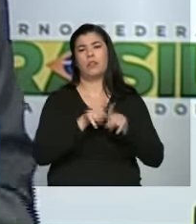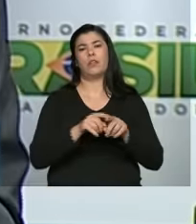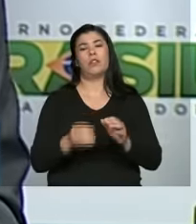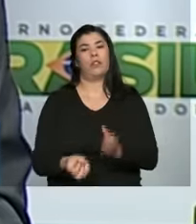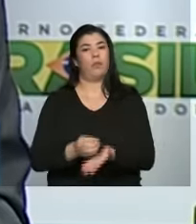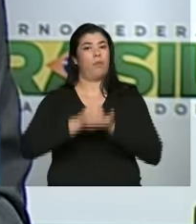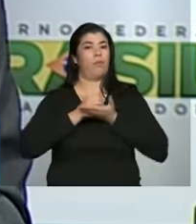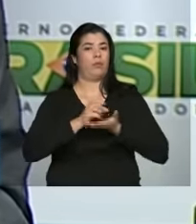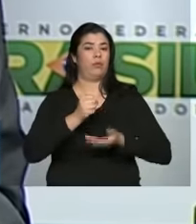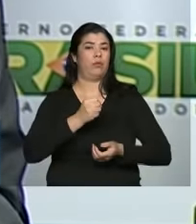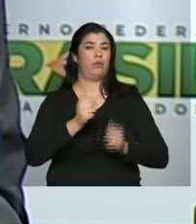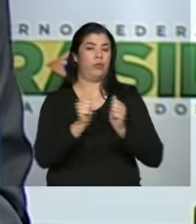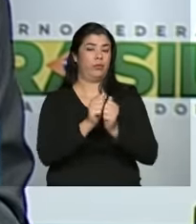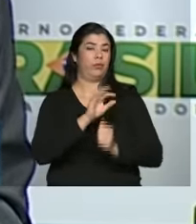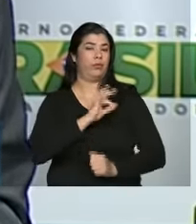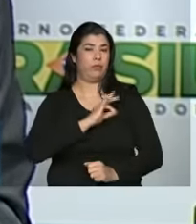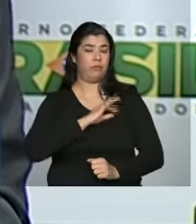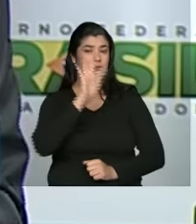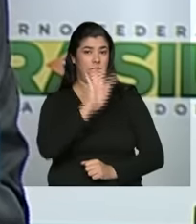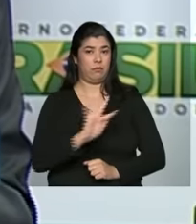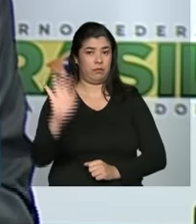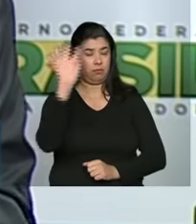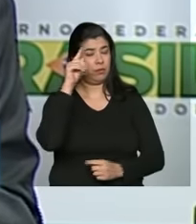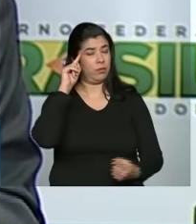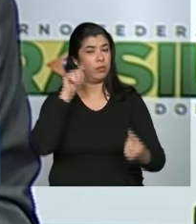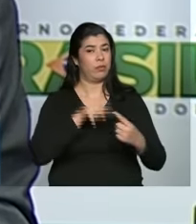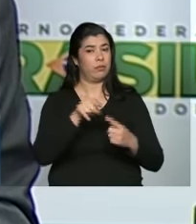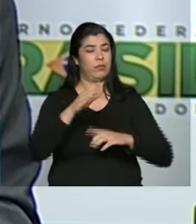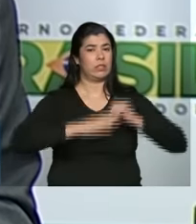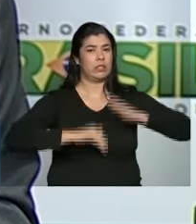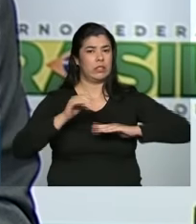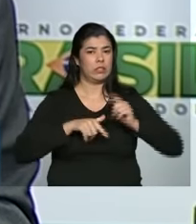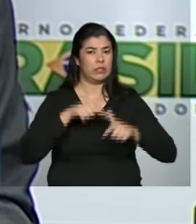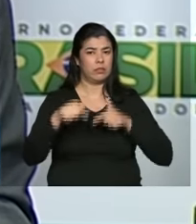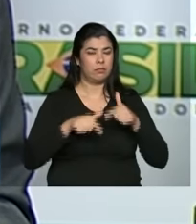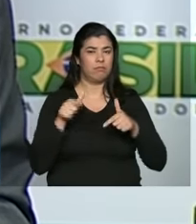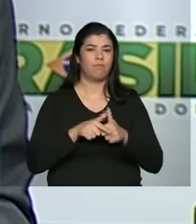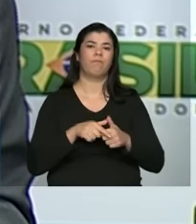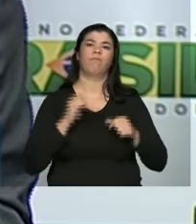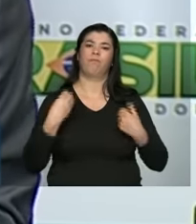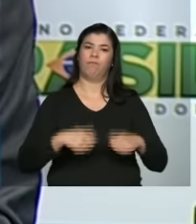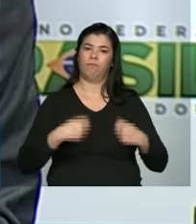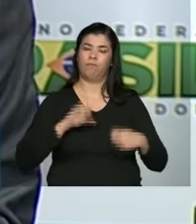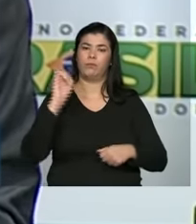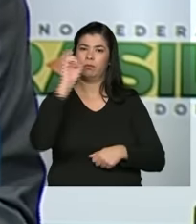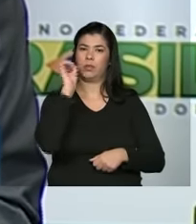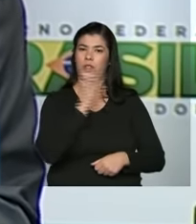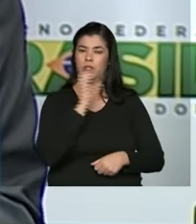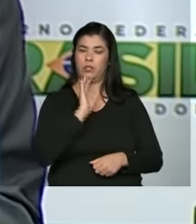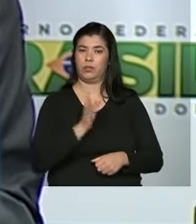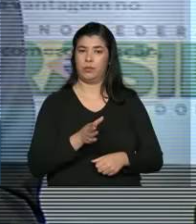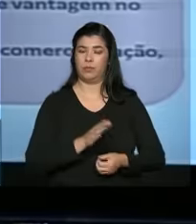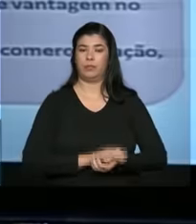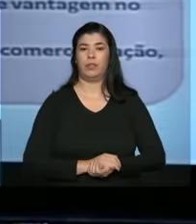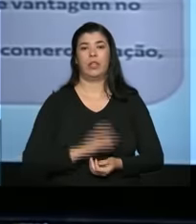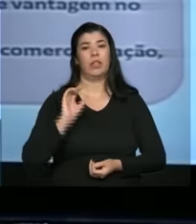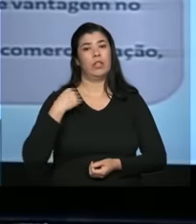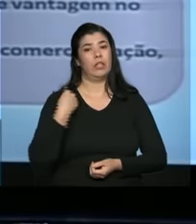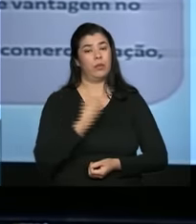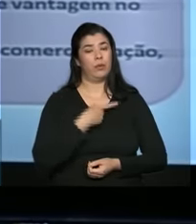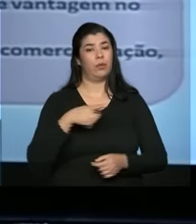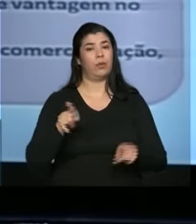com o apoio da Polícia Federal Mas objetivamente essa é uma tarefa que nos parece extremamente importante e nós também decidimos